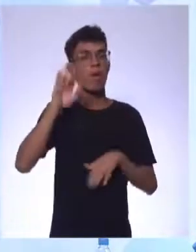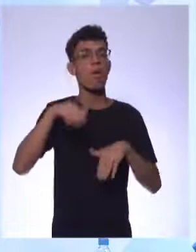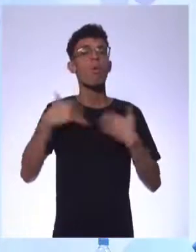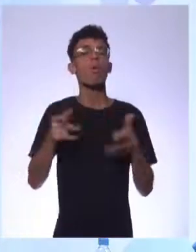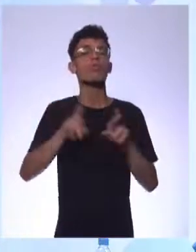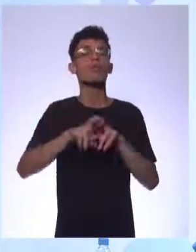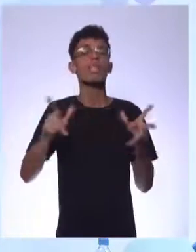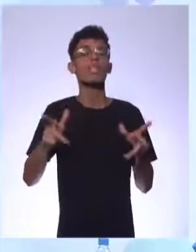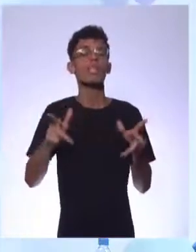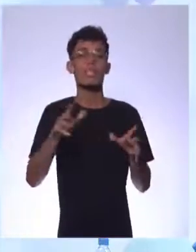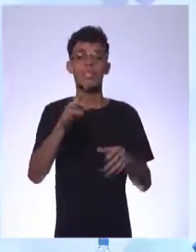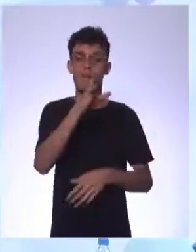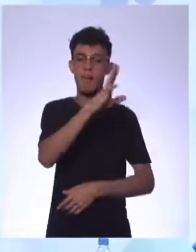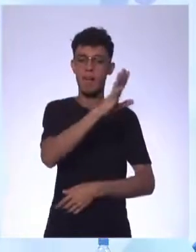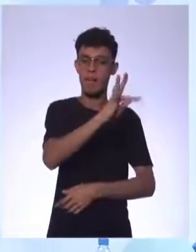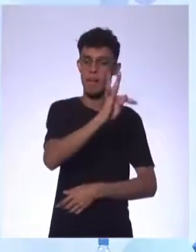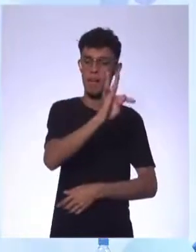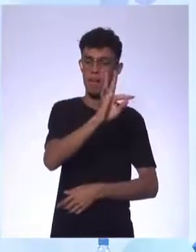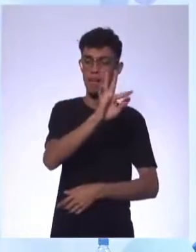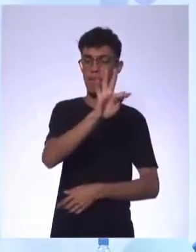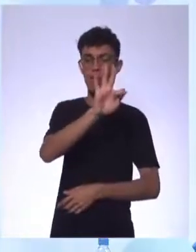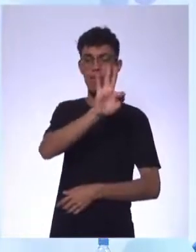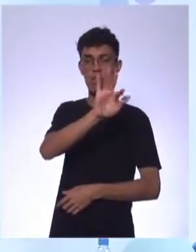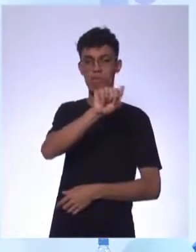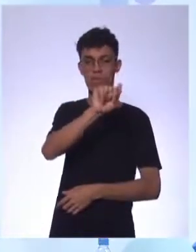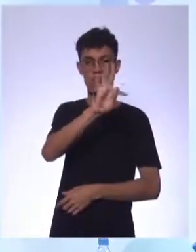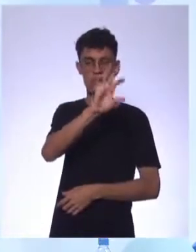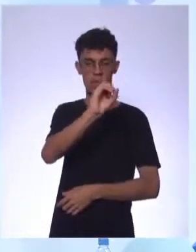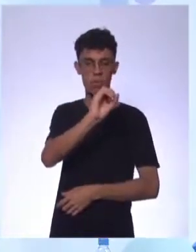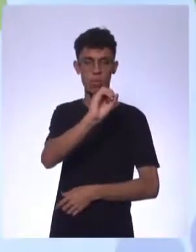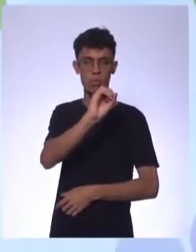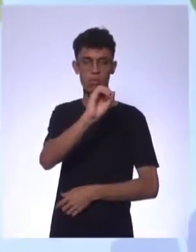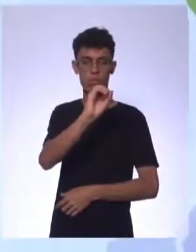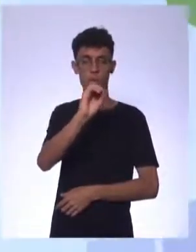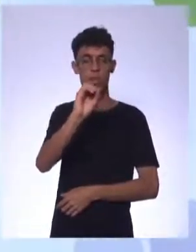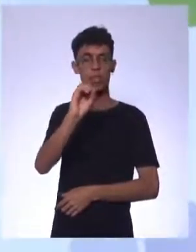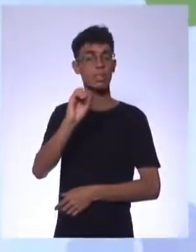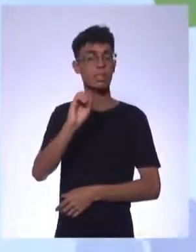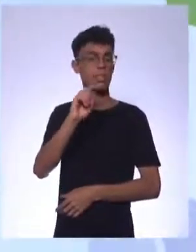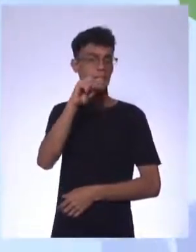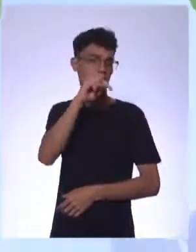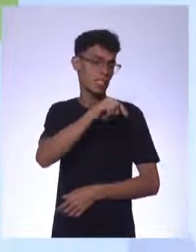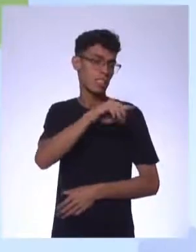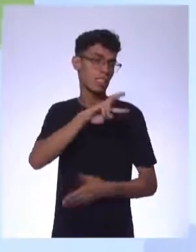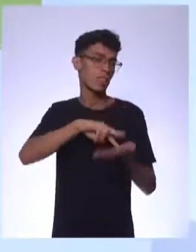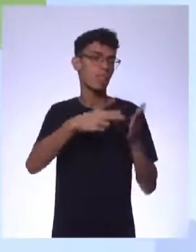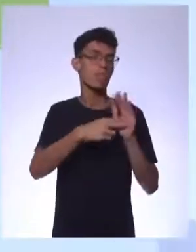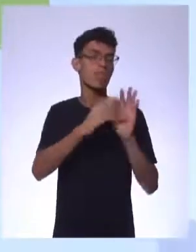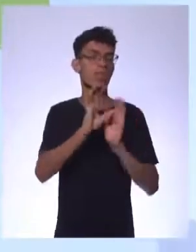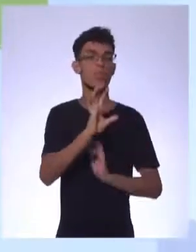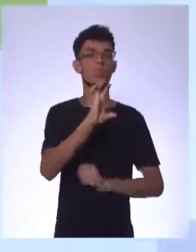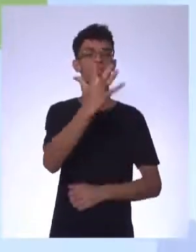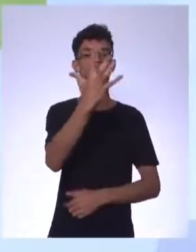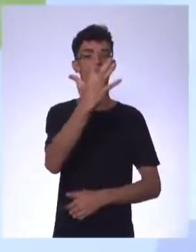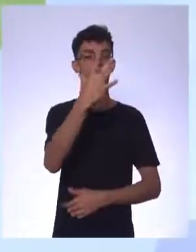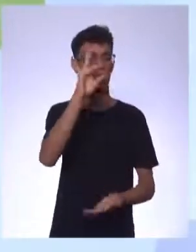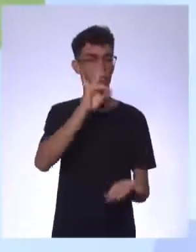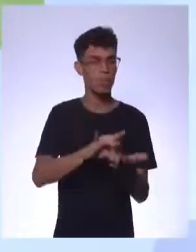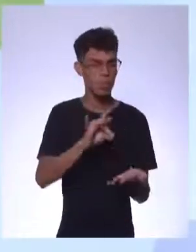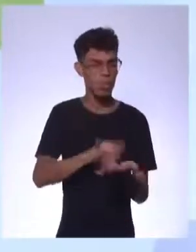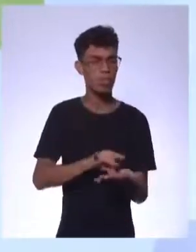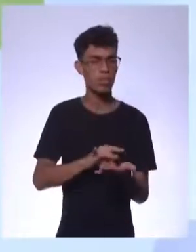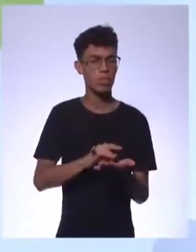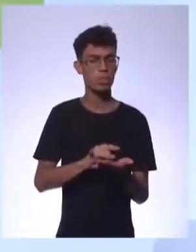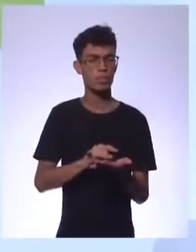opiniões de verdade. Por exemplo, um fato. O que é um fato? Um fato é algo que aconteceu, é algo que é verdade, é verídico.